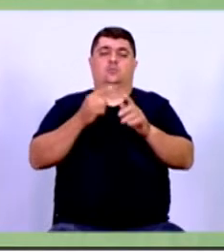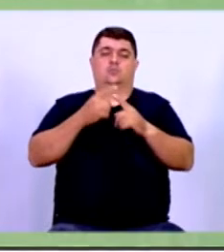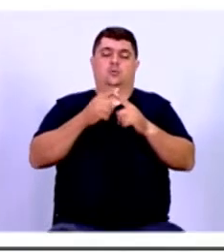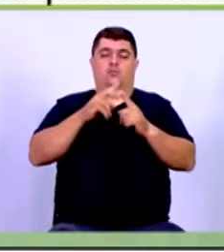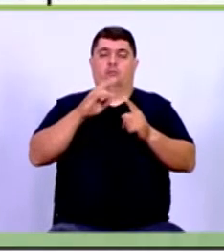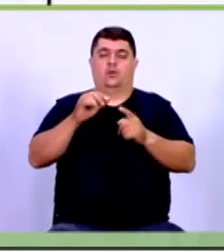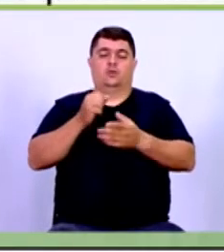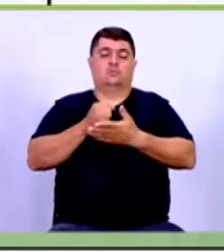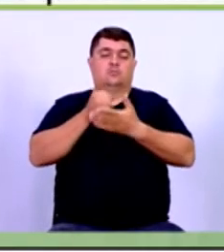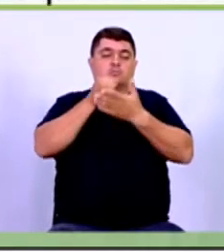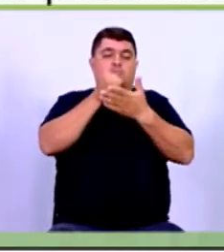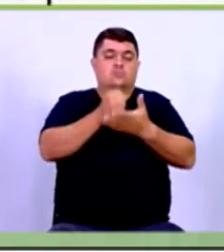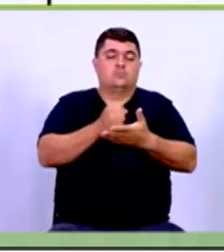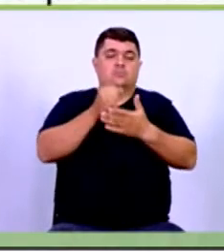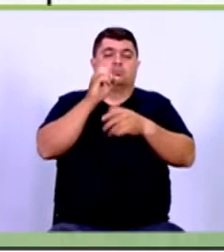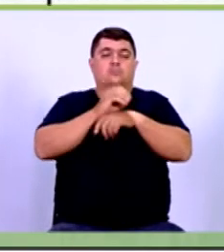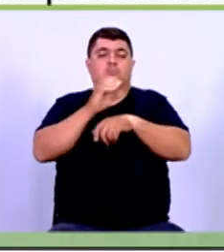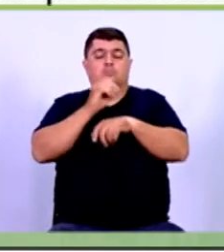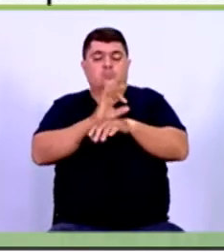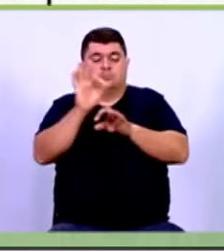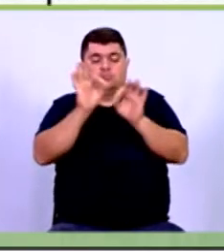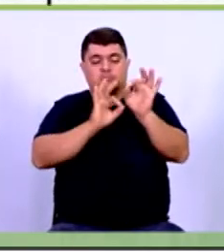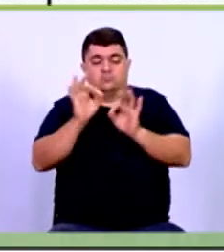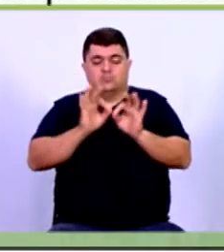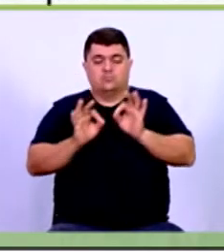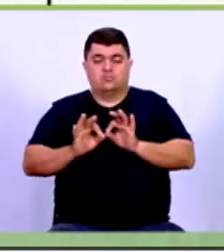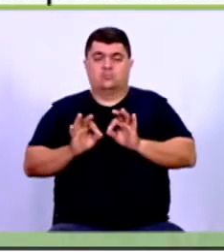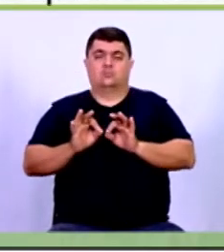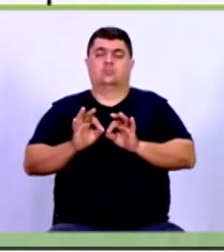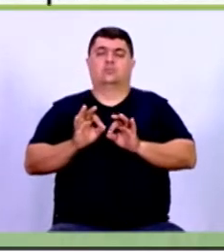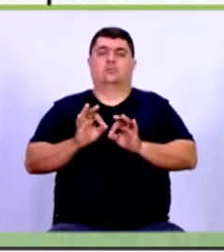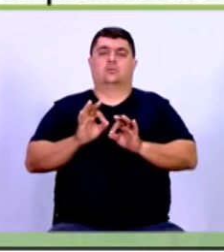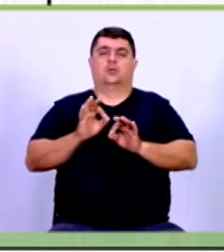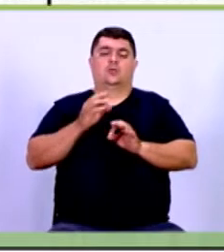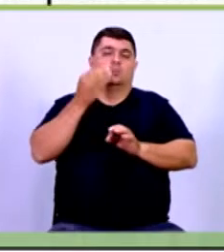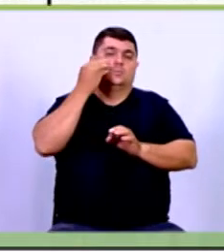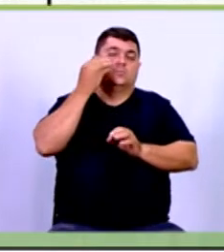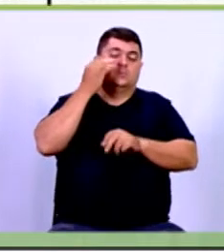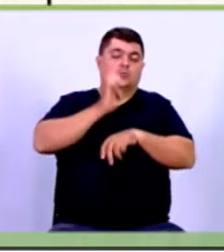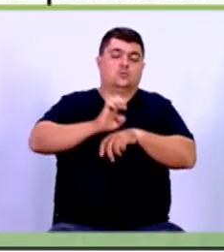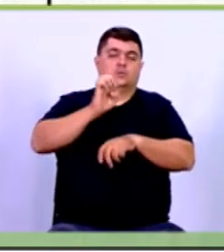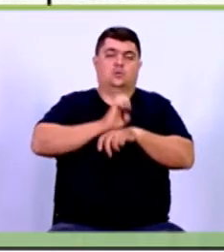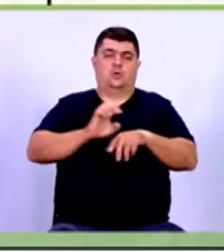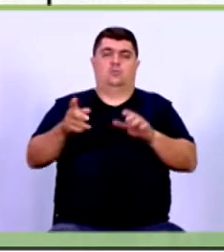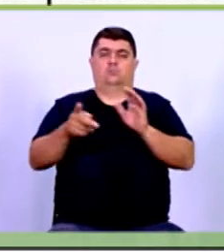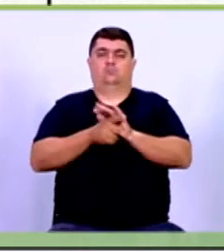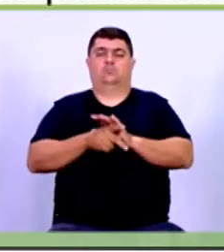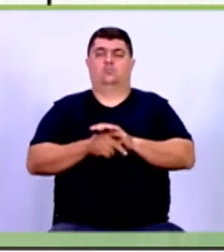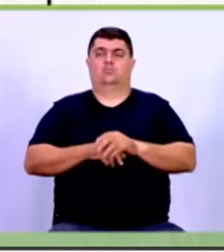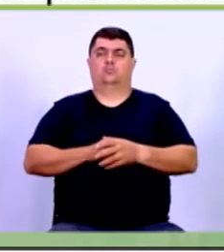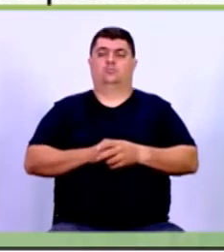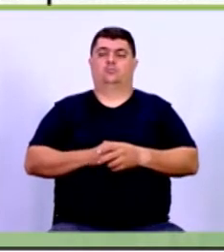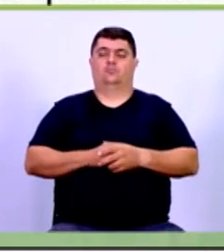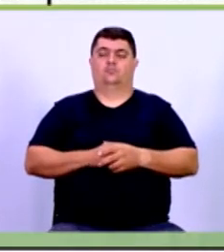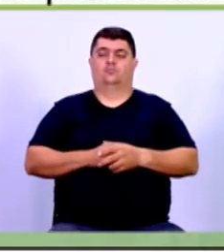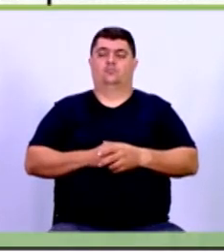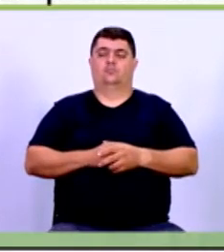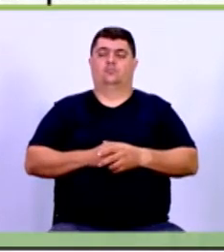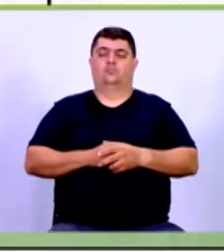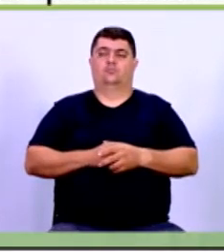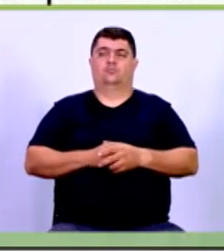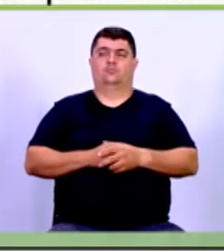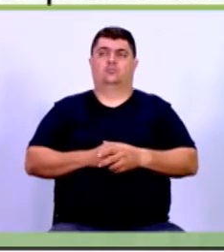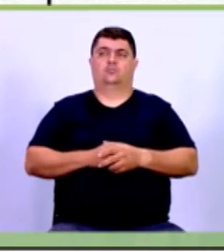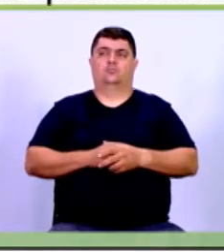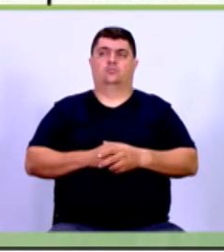professor orientador é aquele que vai estar te acompanhando o seu trabalho naquela empresa.